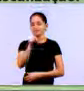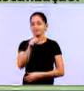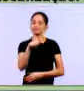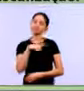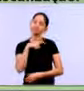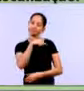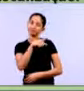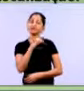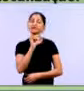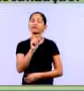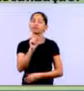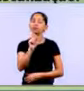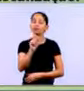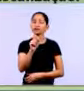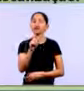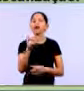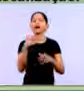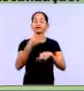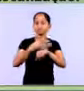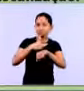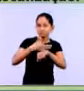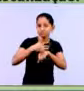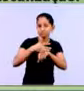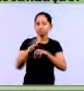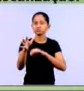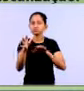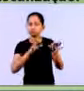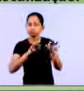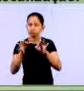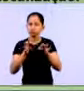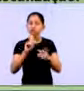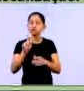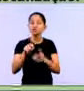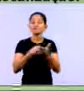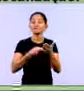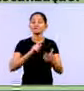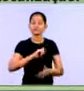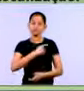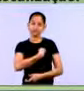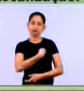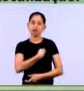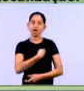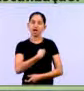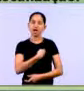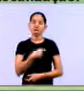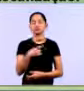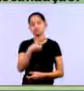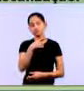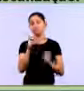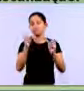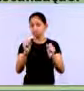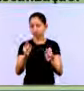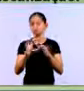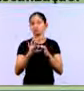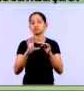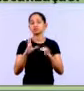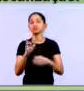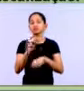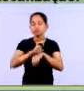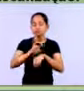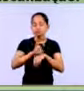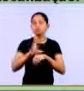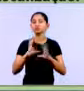atuação do Estado. E aí é exercício regular do poder de polícia ou a utilização efetiva ou potencial de